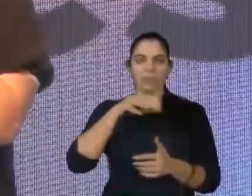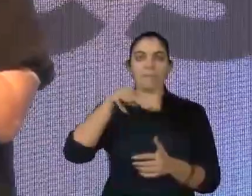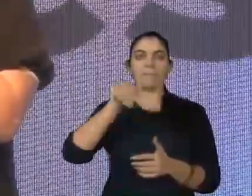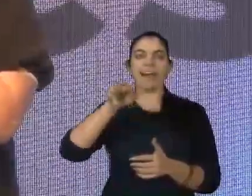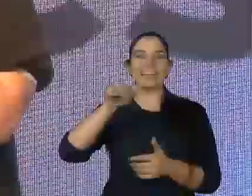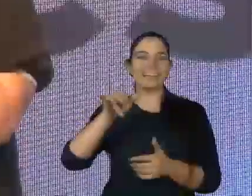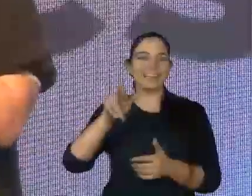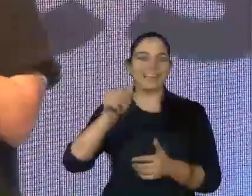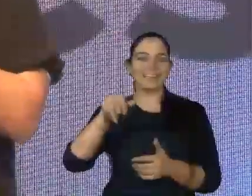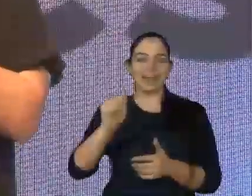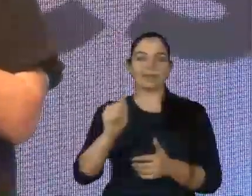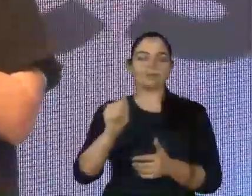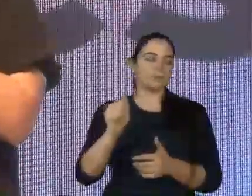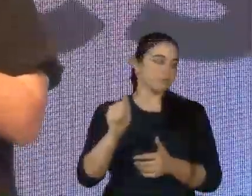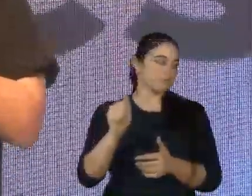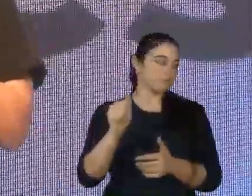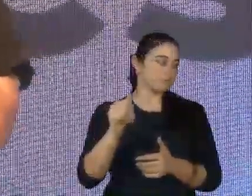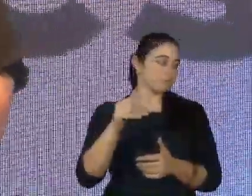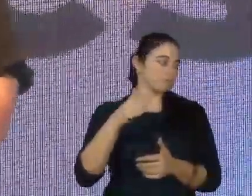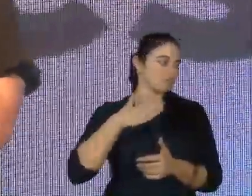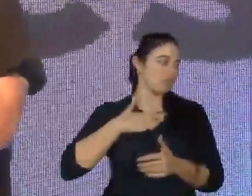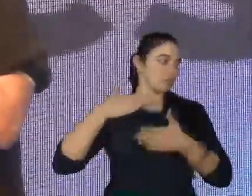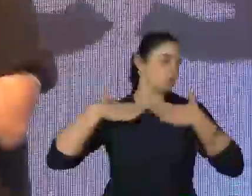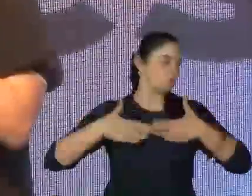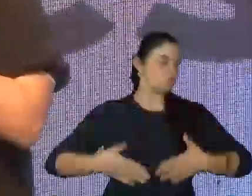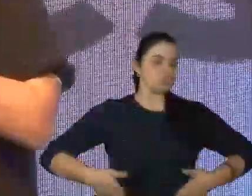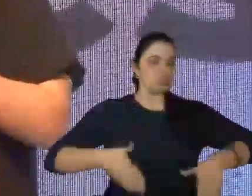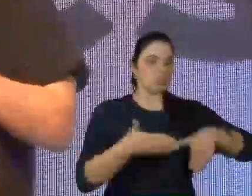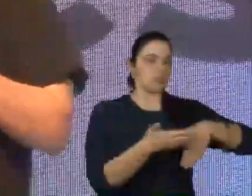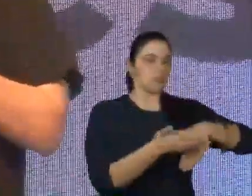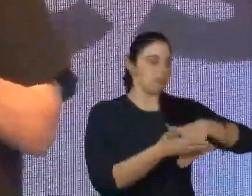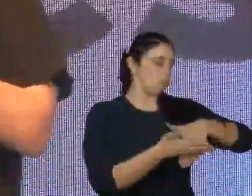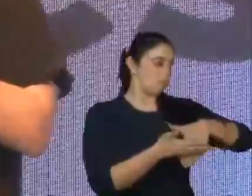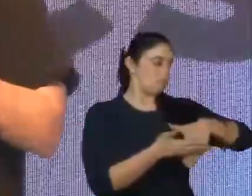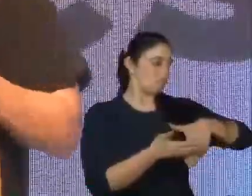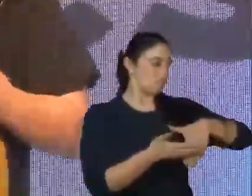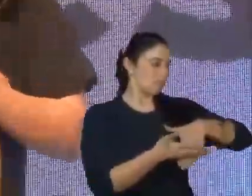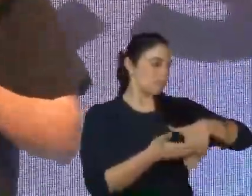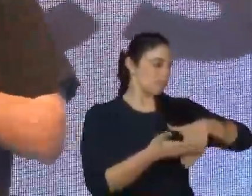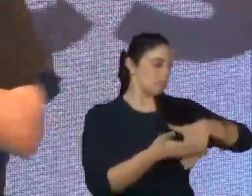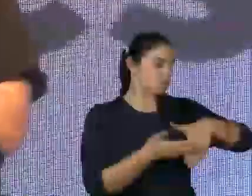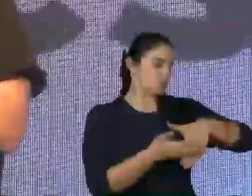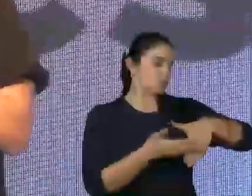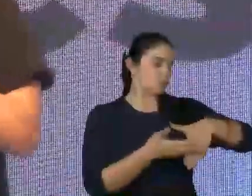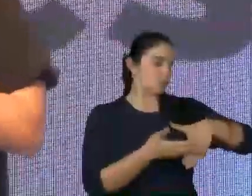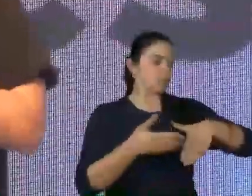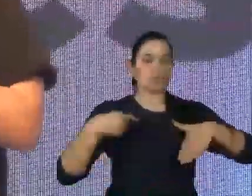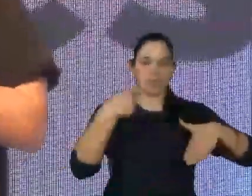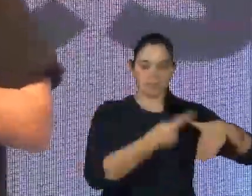Mariana Amato. É, essa roupa aqui é estampa, tá?